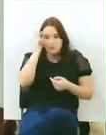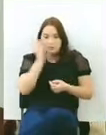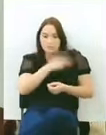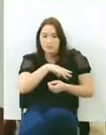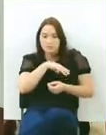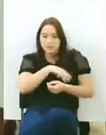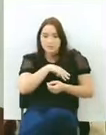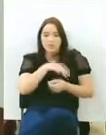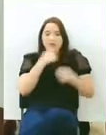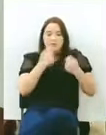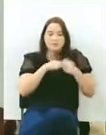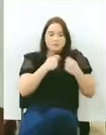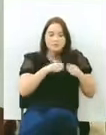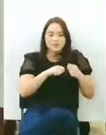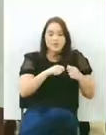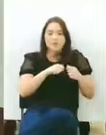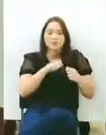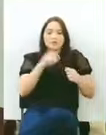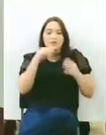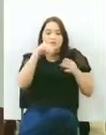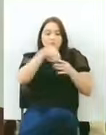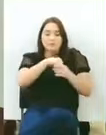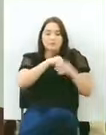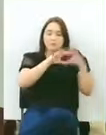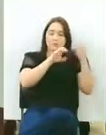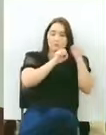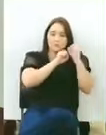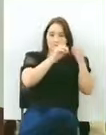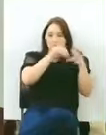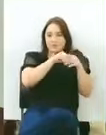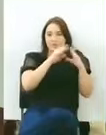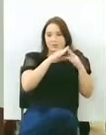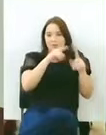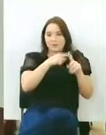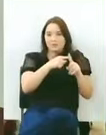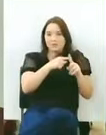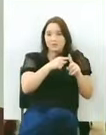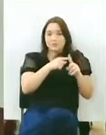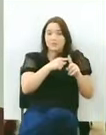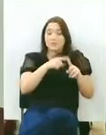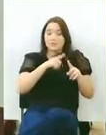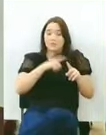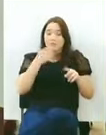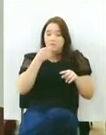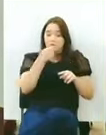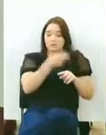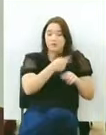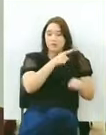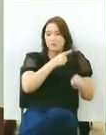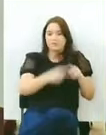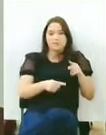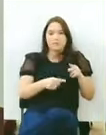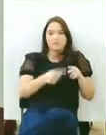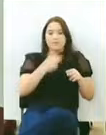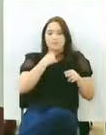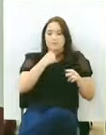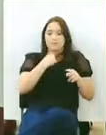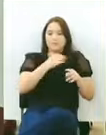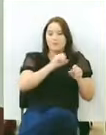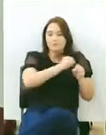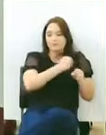missionário itinerante precisando de hospedagem, Diótrefes intervia proibindo os irmãos